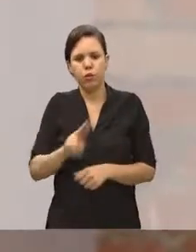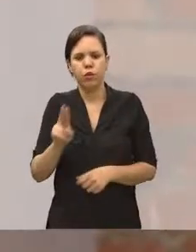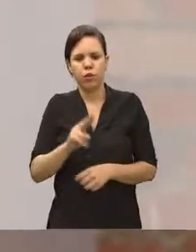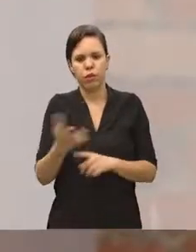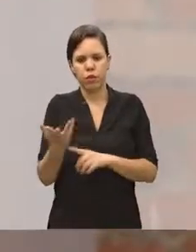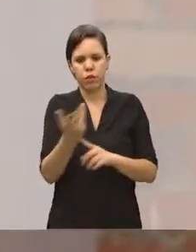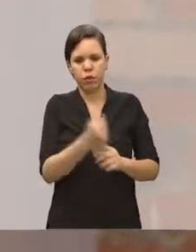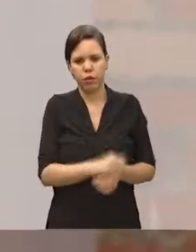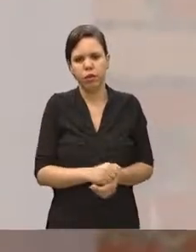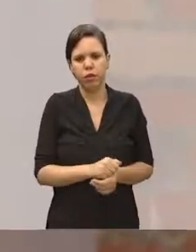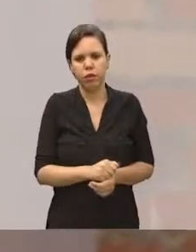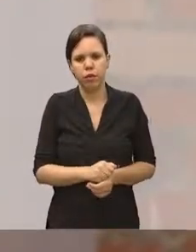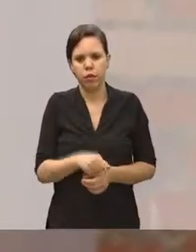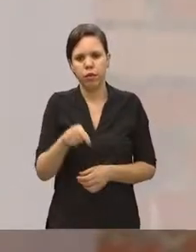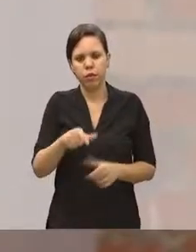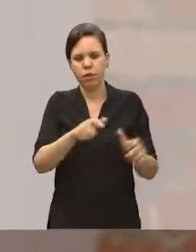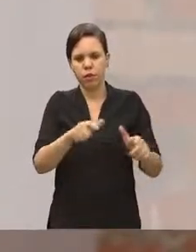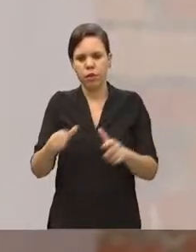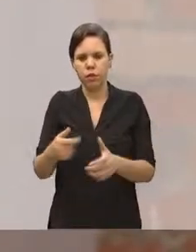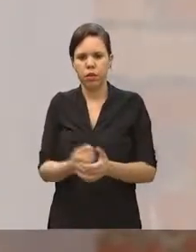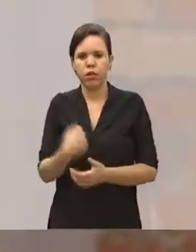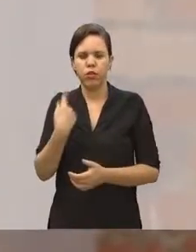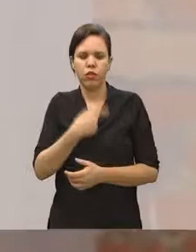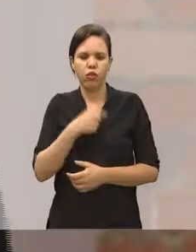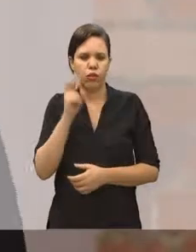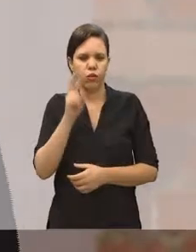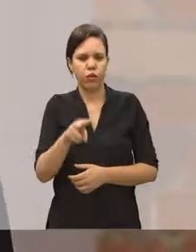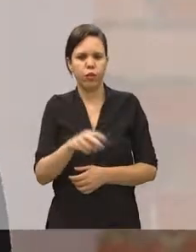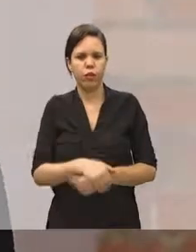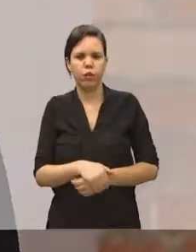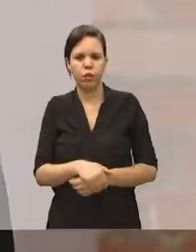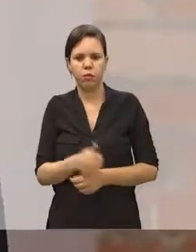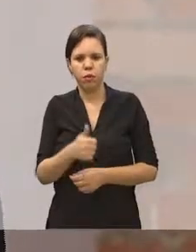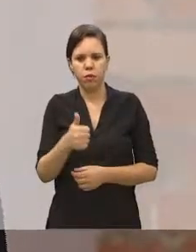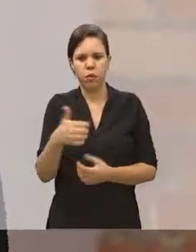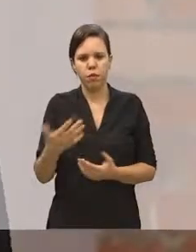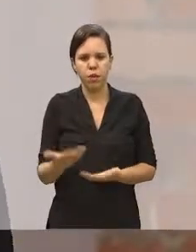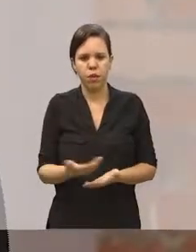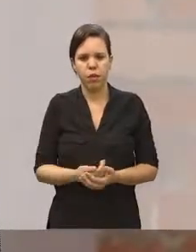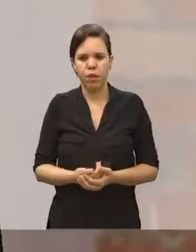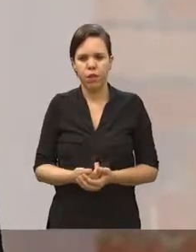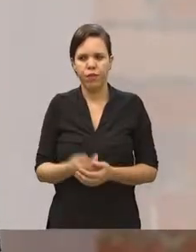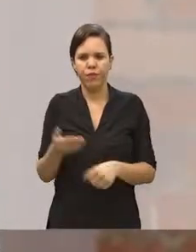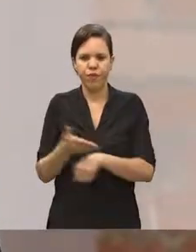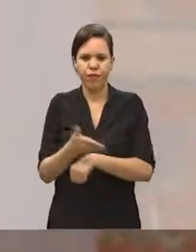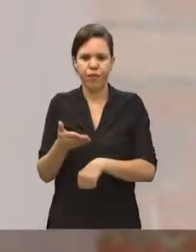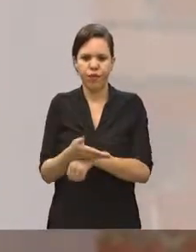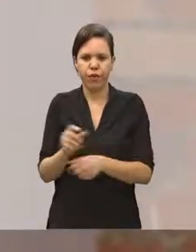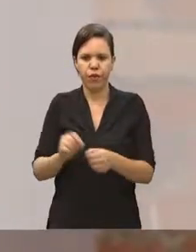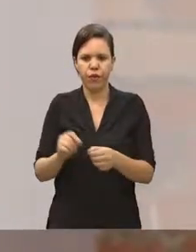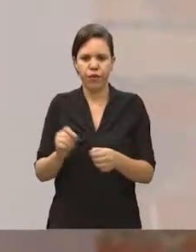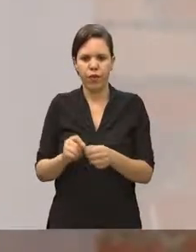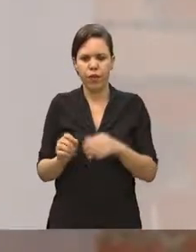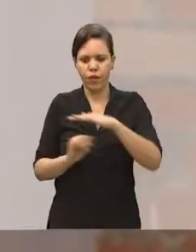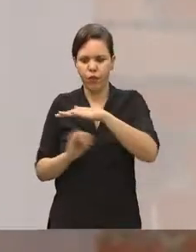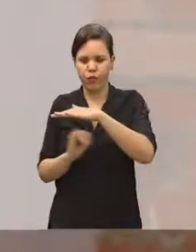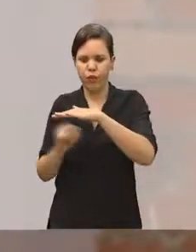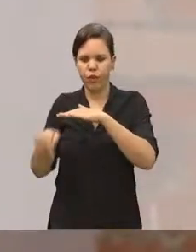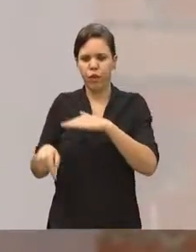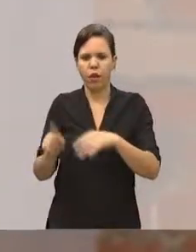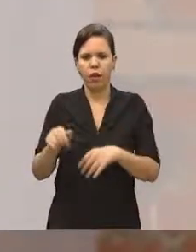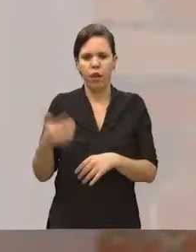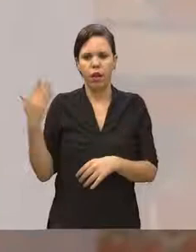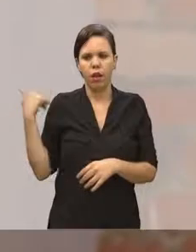arte. Nesse ambiente a gente viu nas primeiras visitas que a gente fez à fundação que aqui era